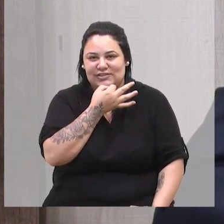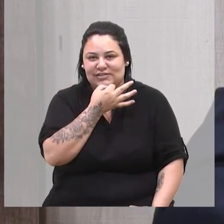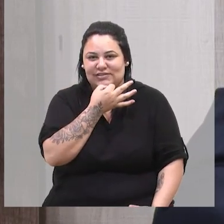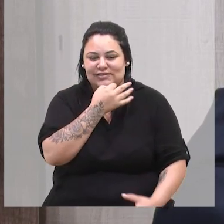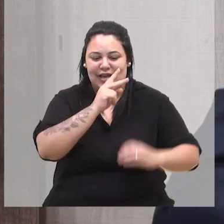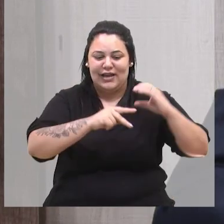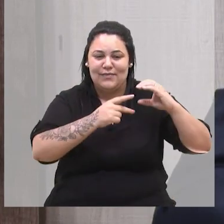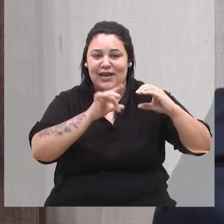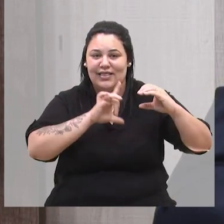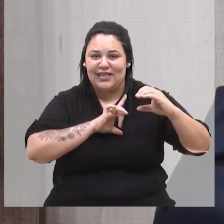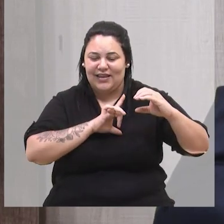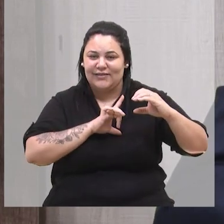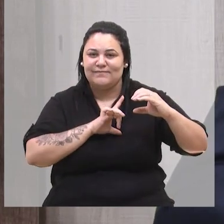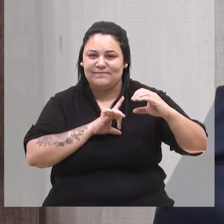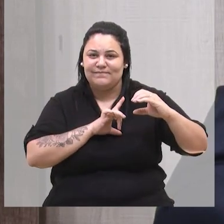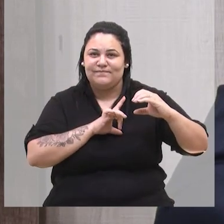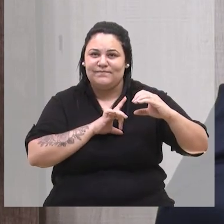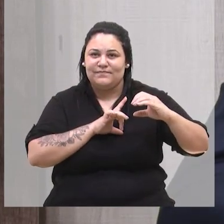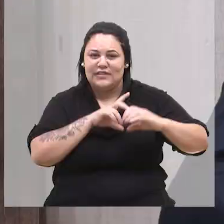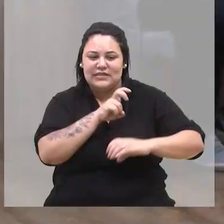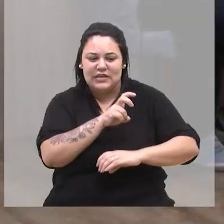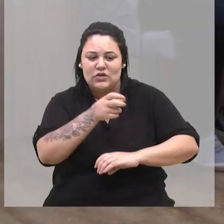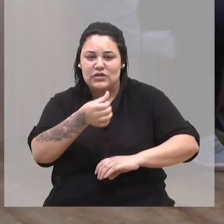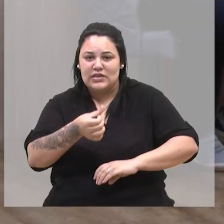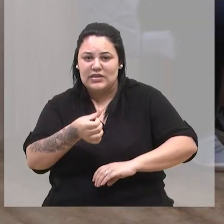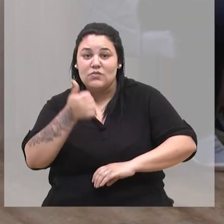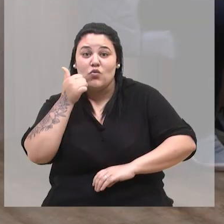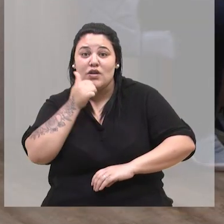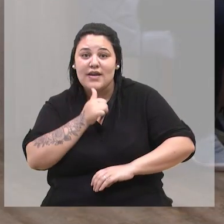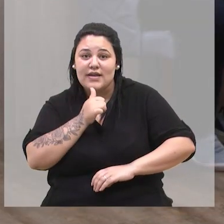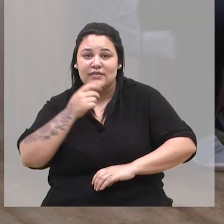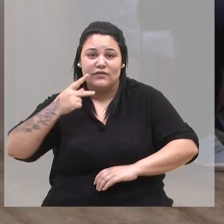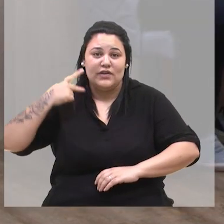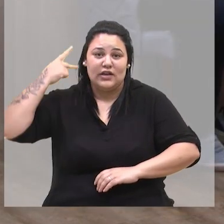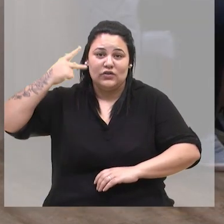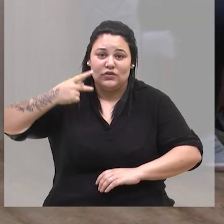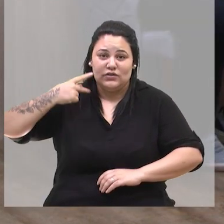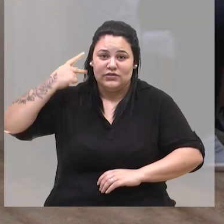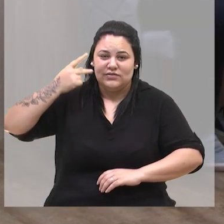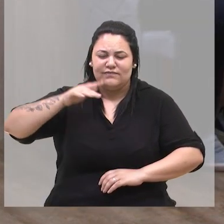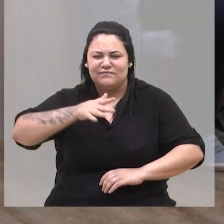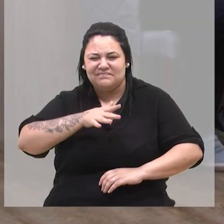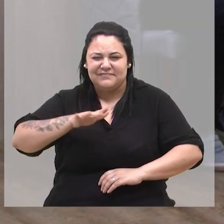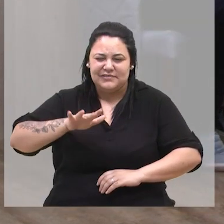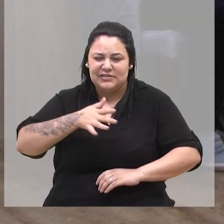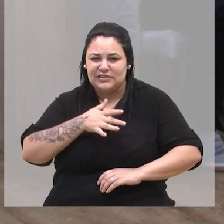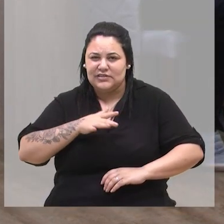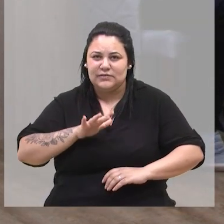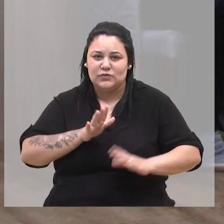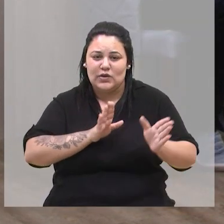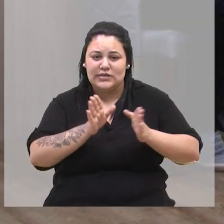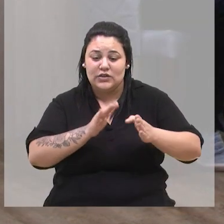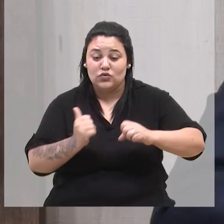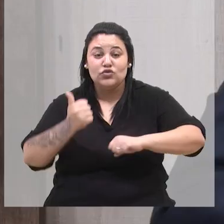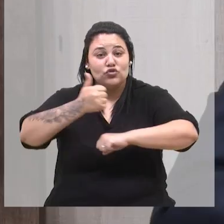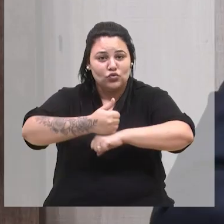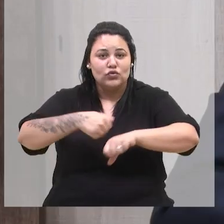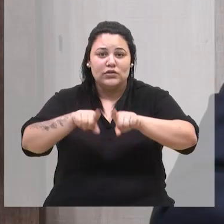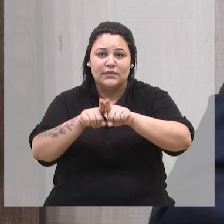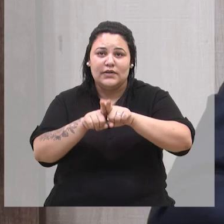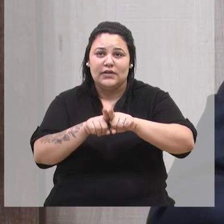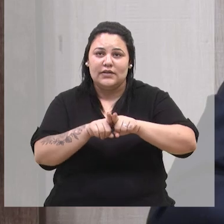uma legislatura com 5, 6 vereadoras, ou em dados momentos isso varia, conforme o acesso de suplentes, é